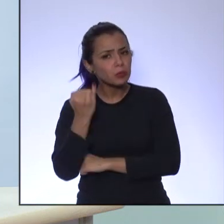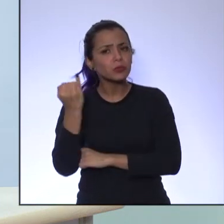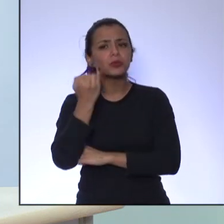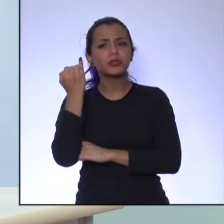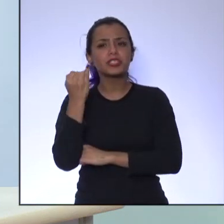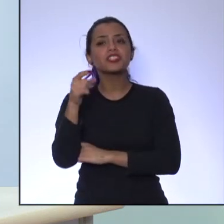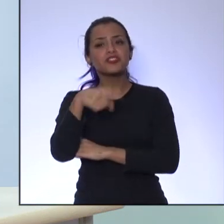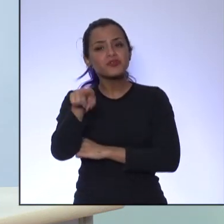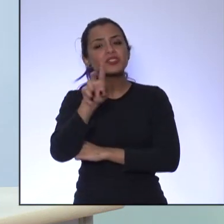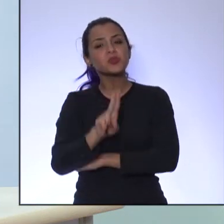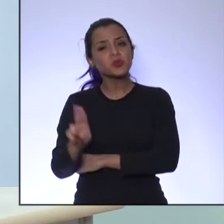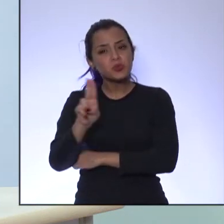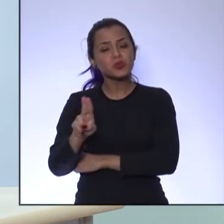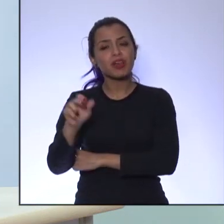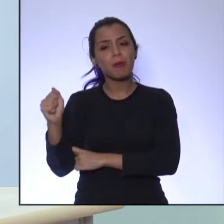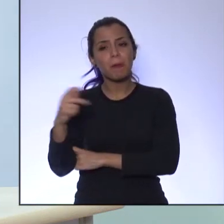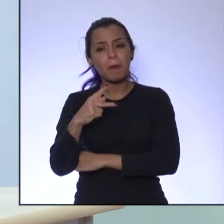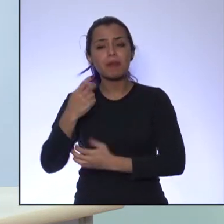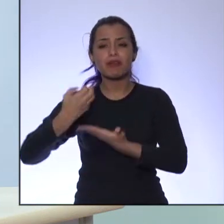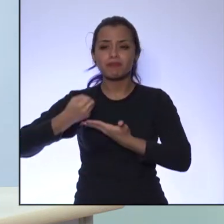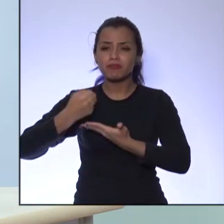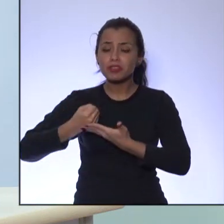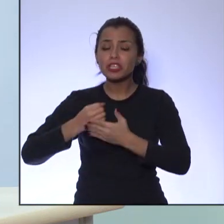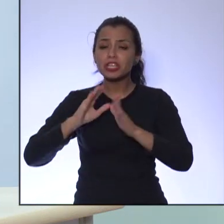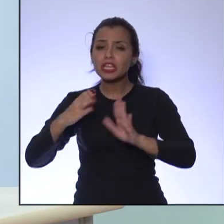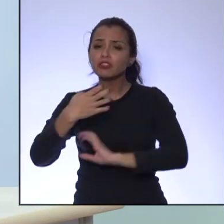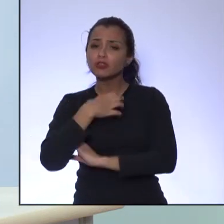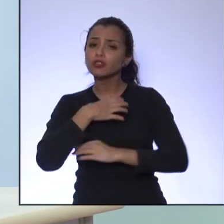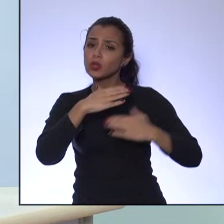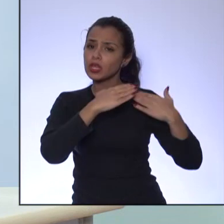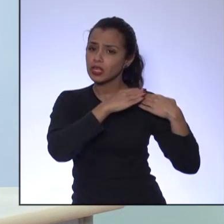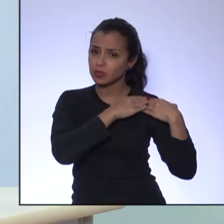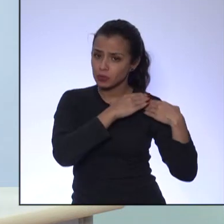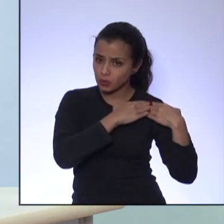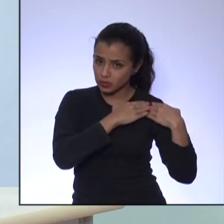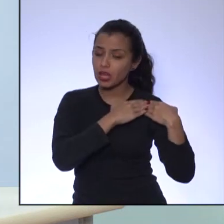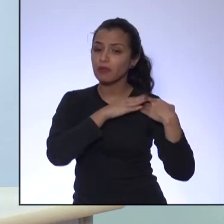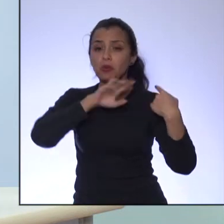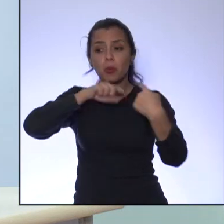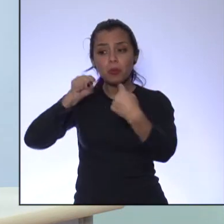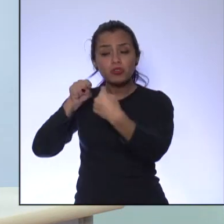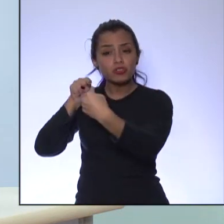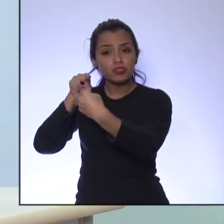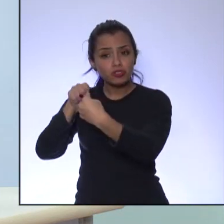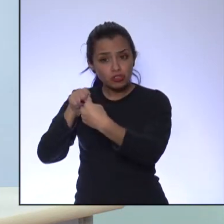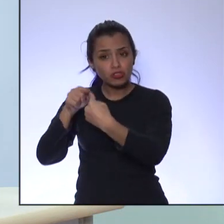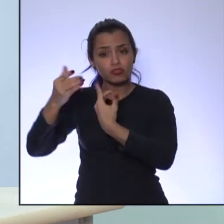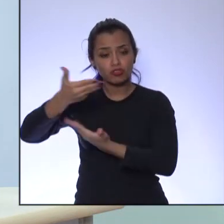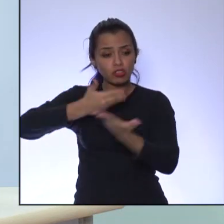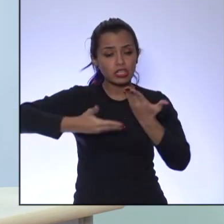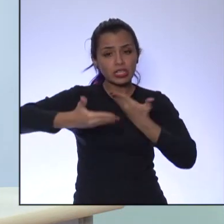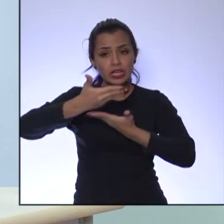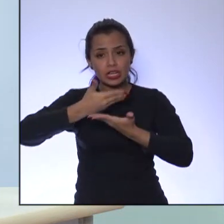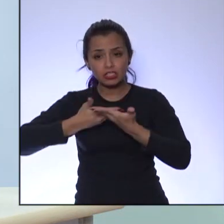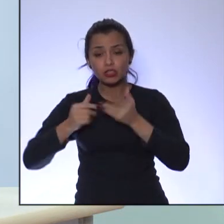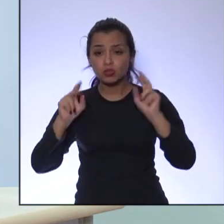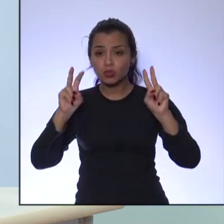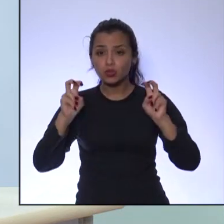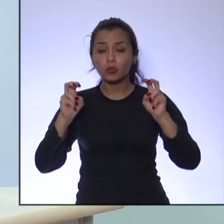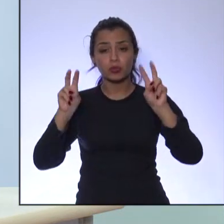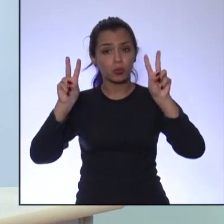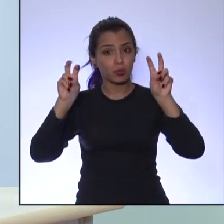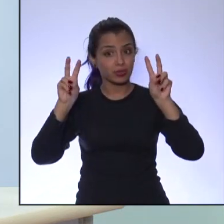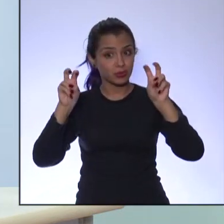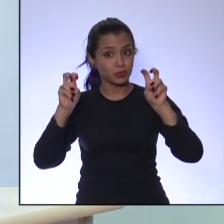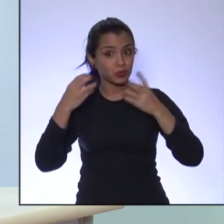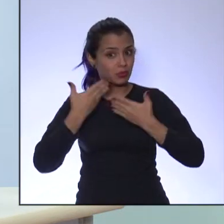que vocês utilizem a ferramenta e utilizem de uma forma responsável, com o objetivo de interagir sobre os assuntos